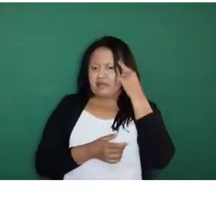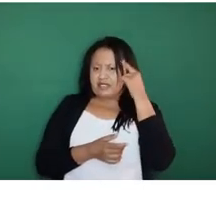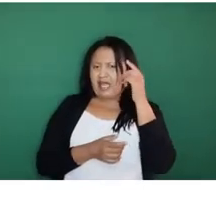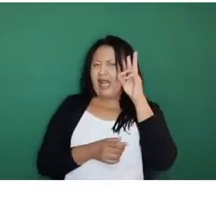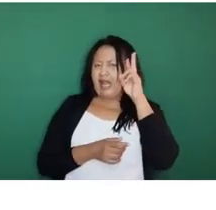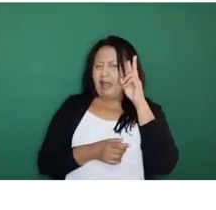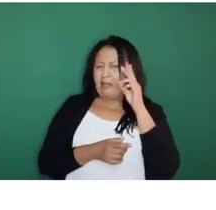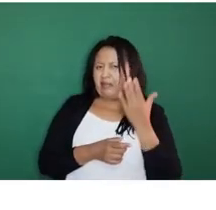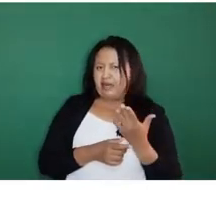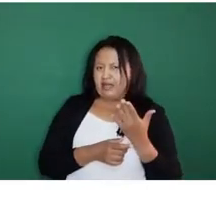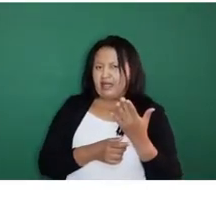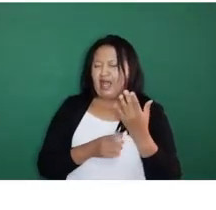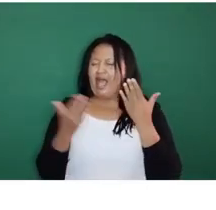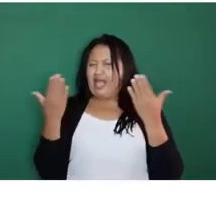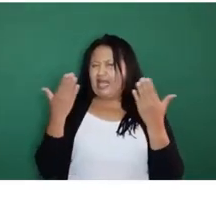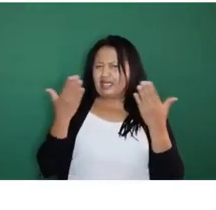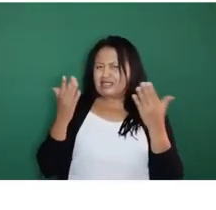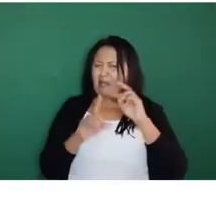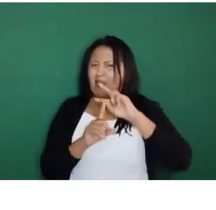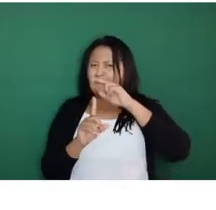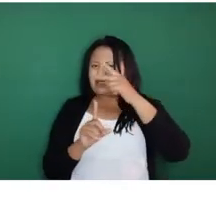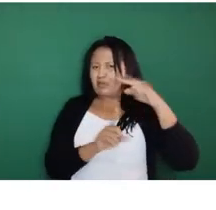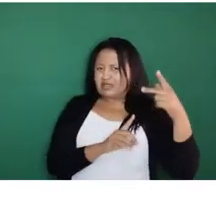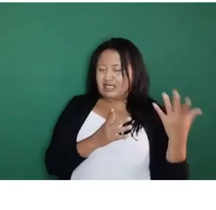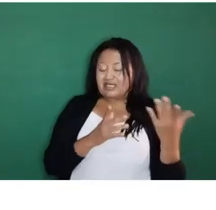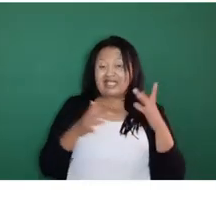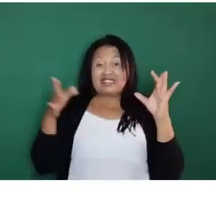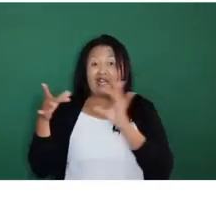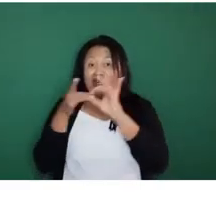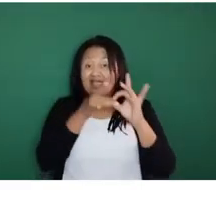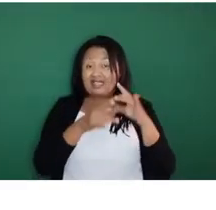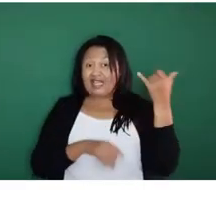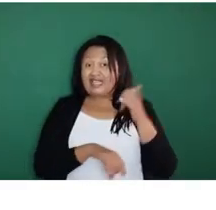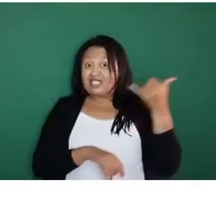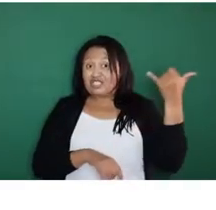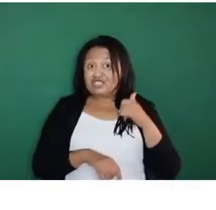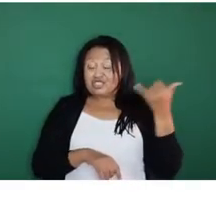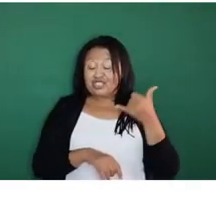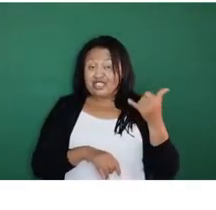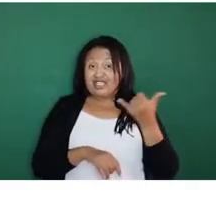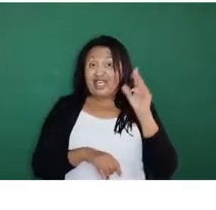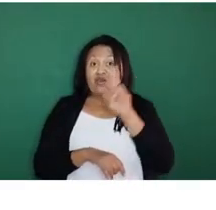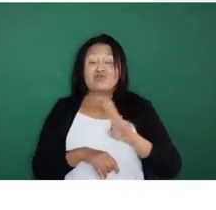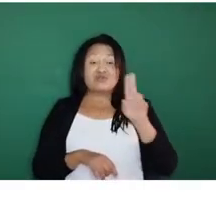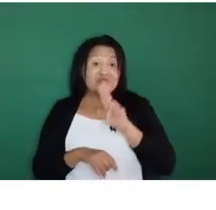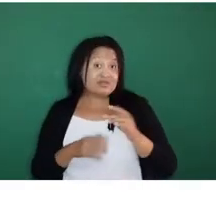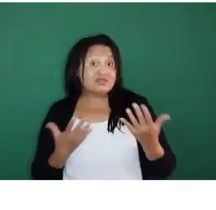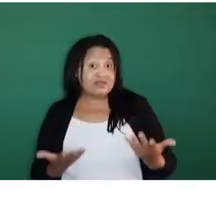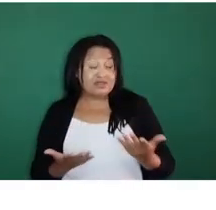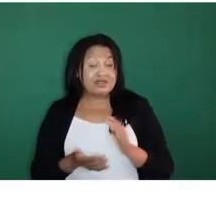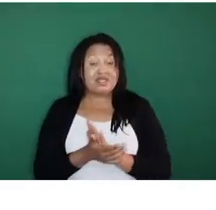relembrar o que é que relaciona a potência potência tá ligada a energia que é consumida que é utilizada